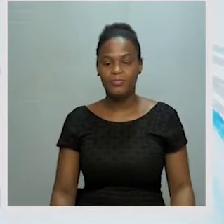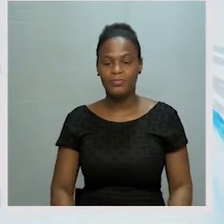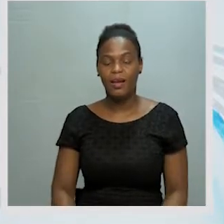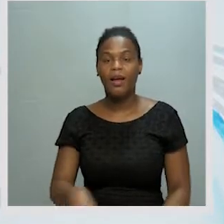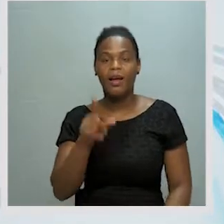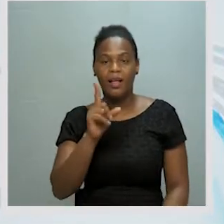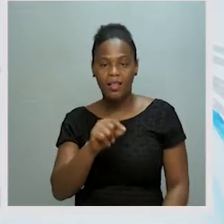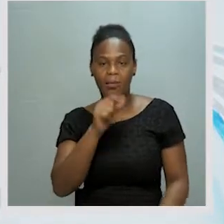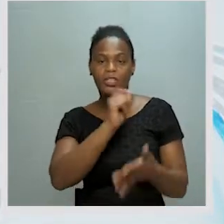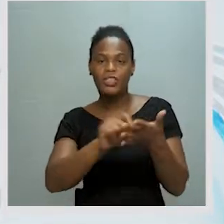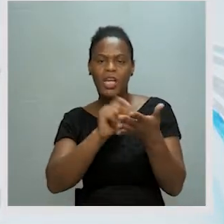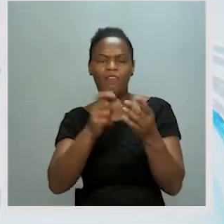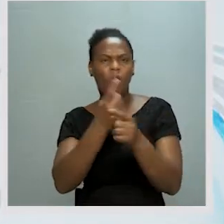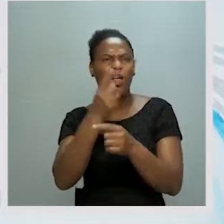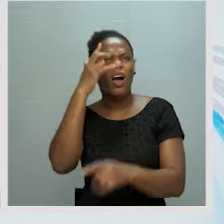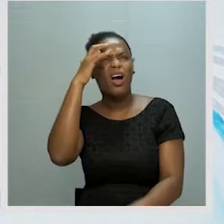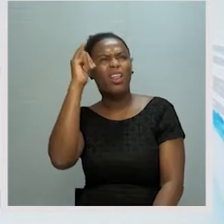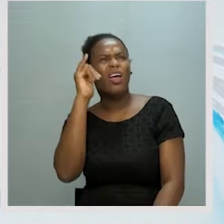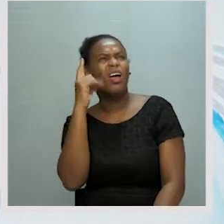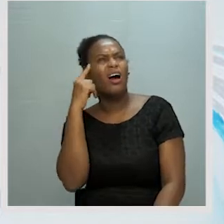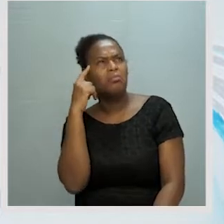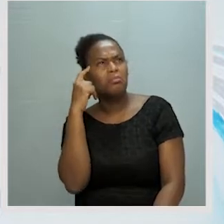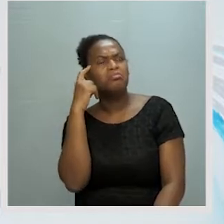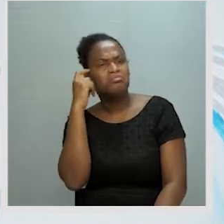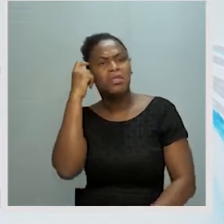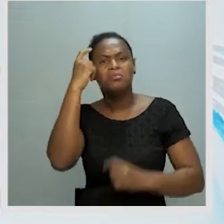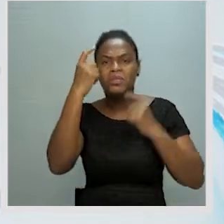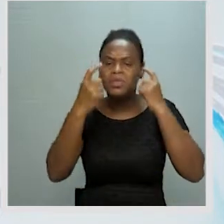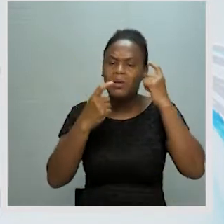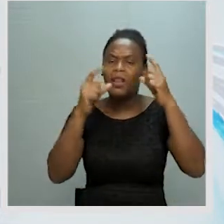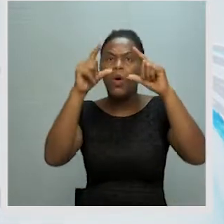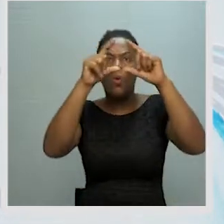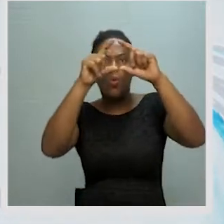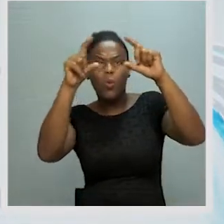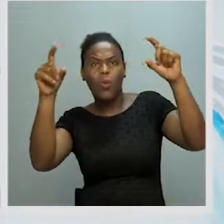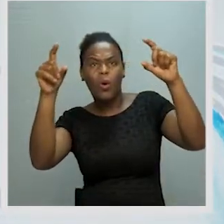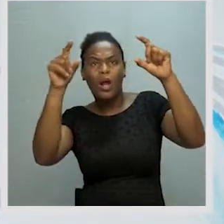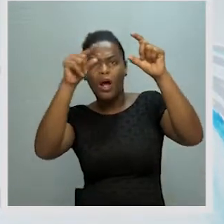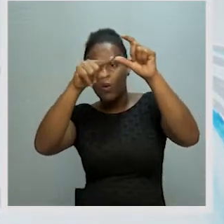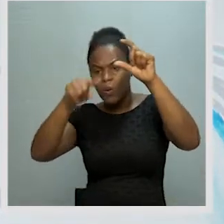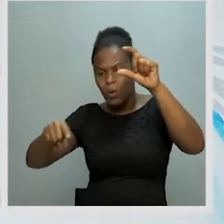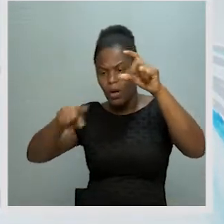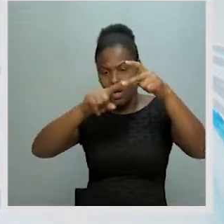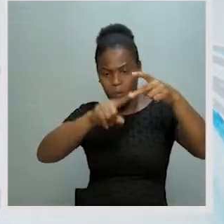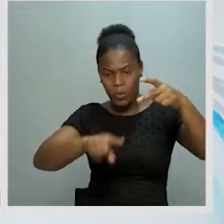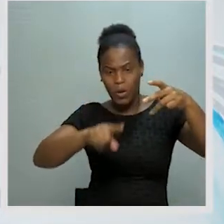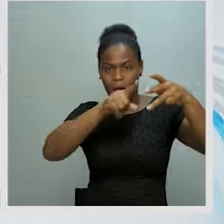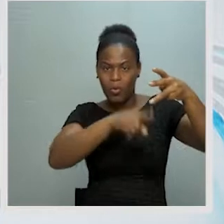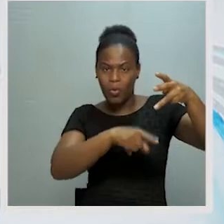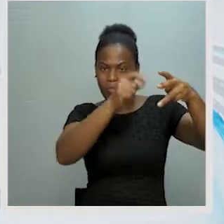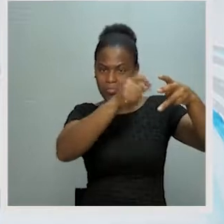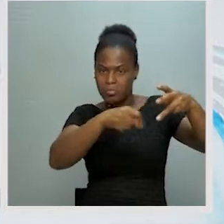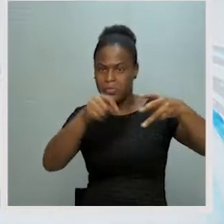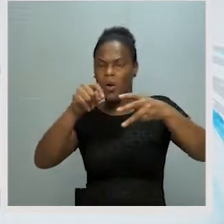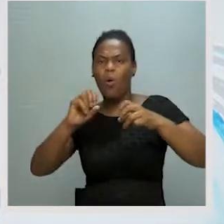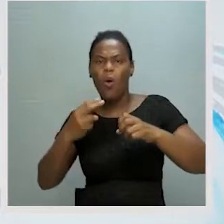Ainda escrever aquilo que nos vem à mente, o que estamos a pensar, fazer esquemas e colunas. Na verdade, ao longo da